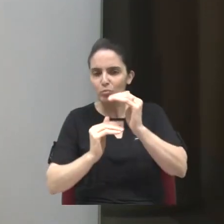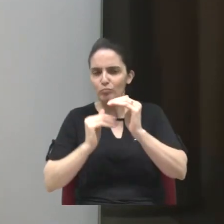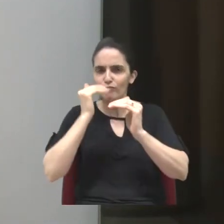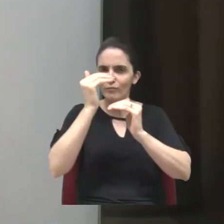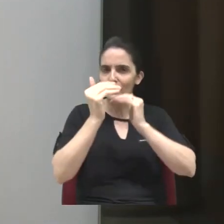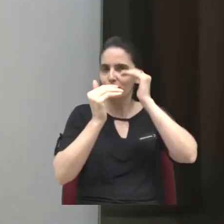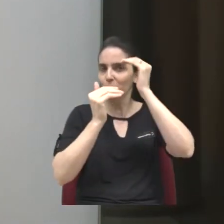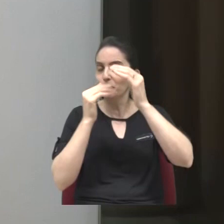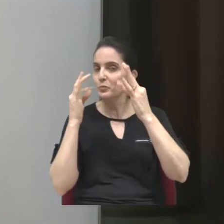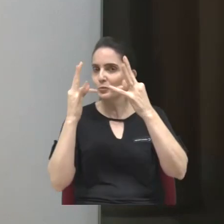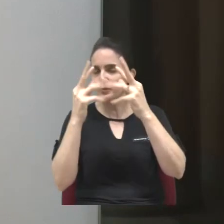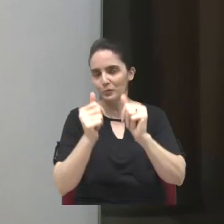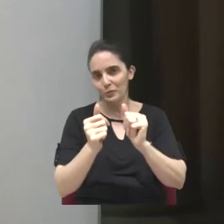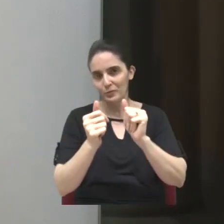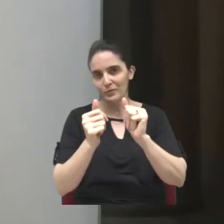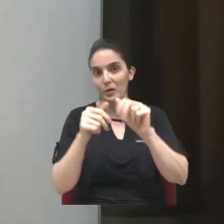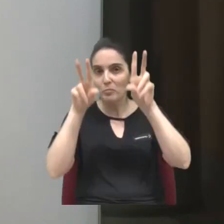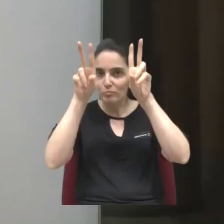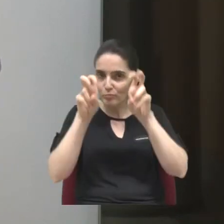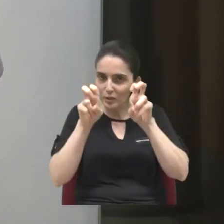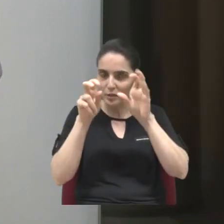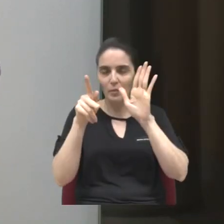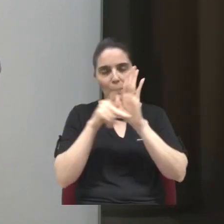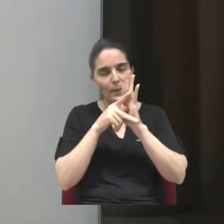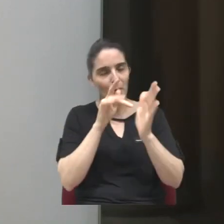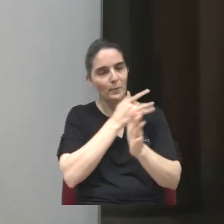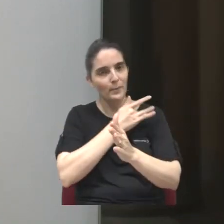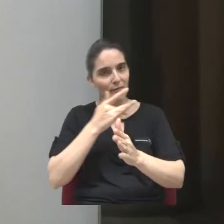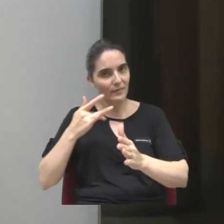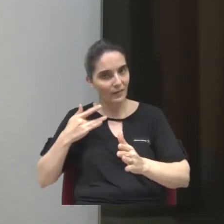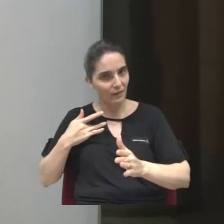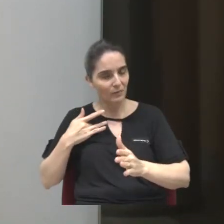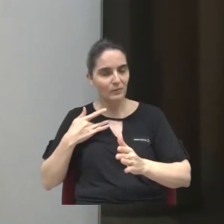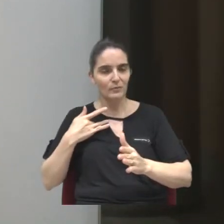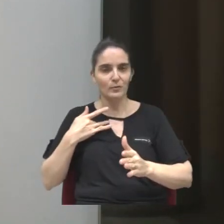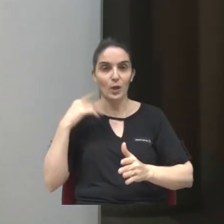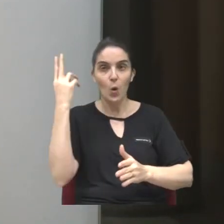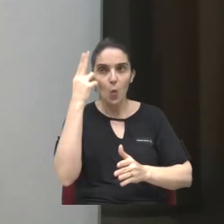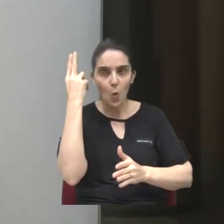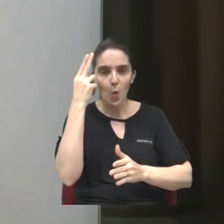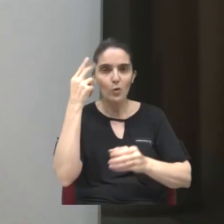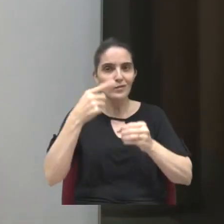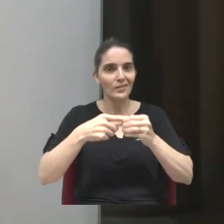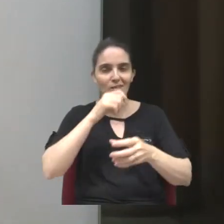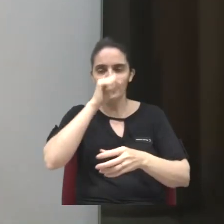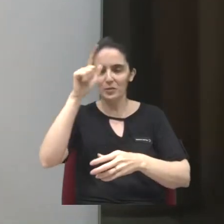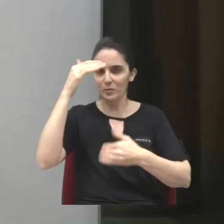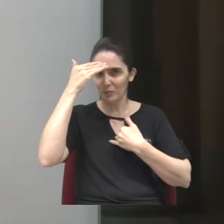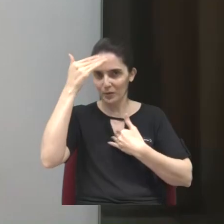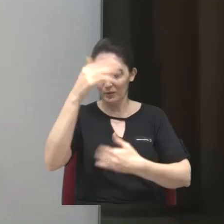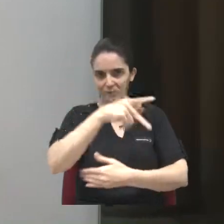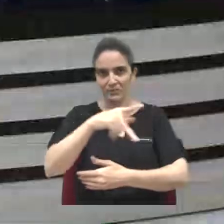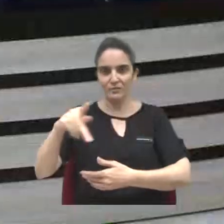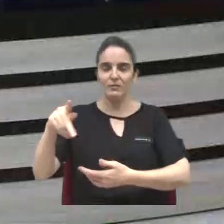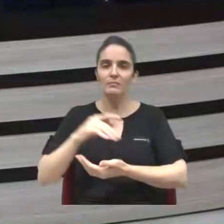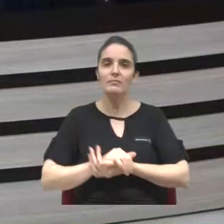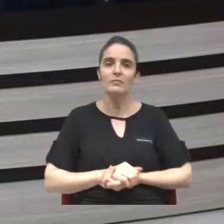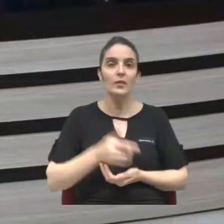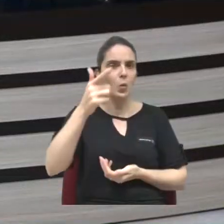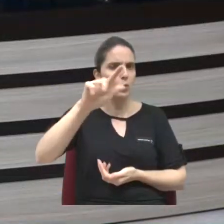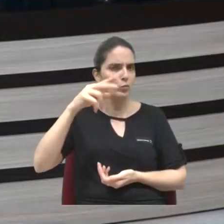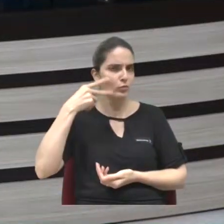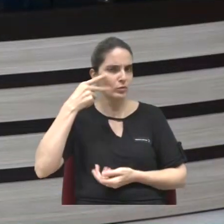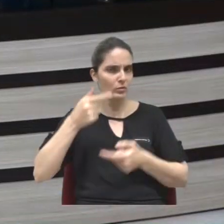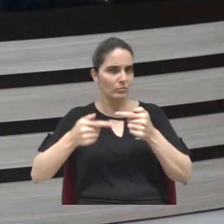referente à saúde, às ambulâncias do nosso município. Muito obrigado, senhor presidente. Mais algum vereador deseja discutir